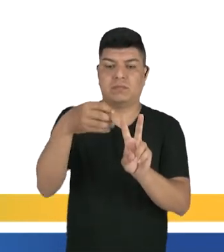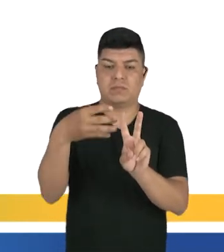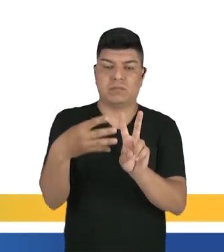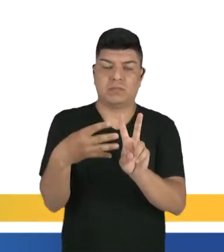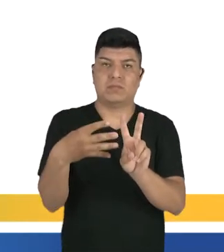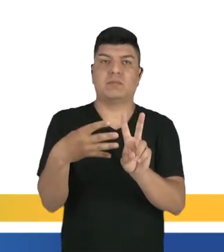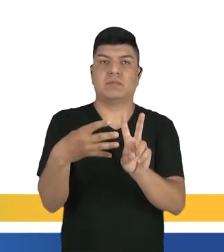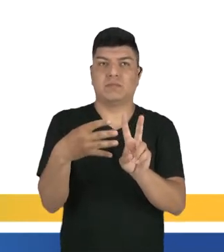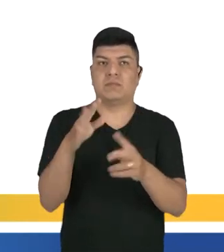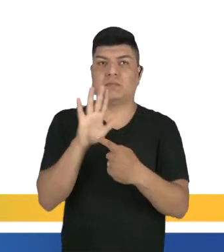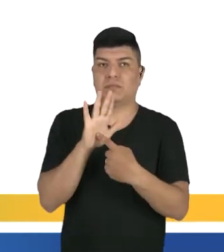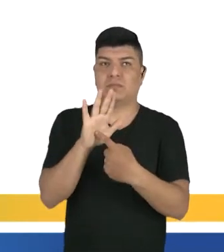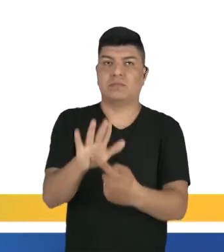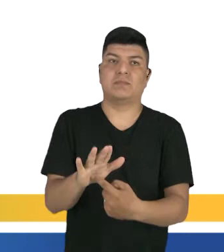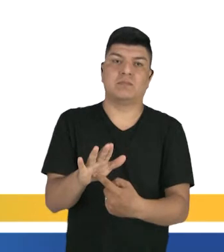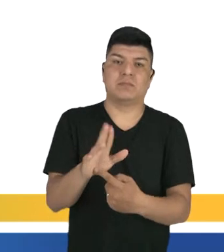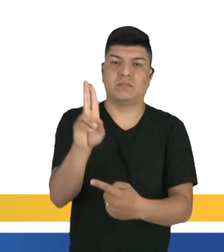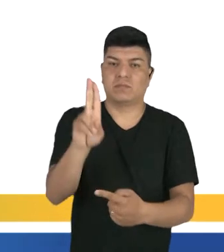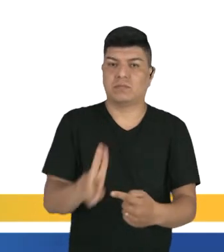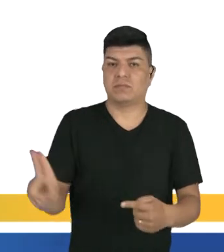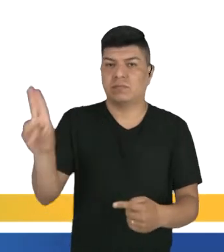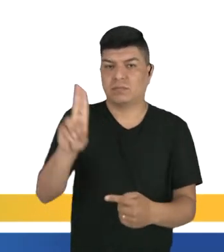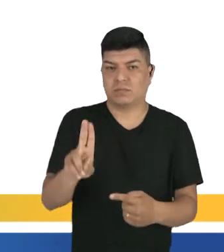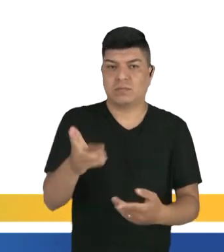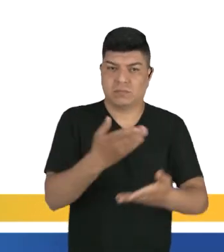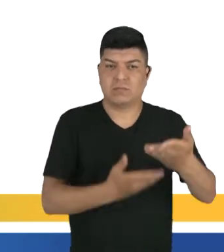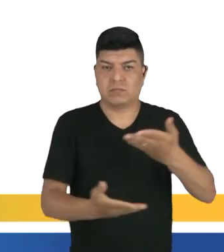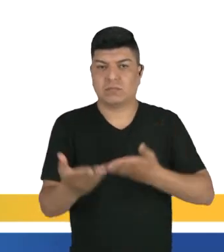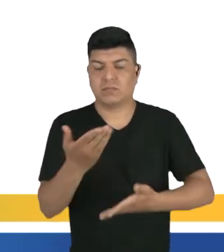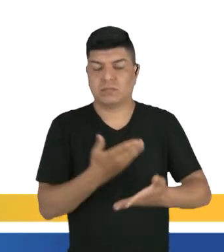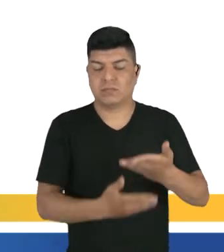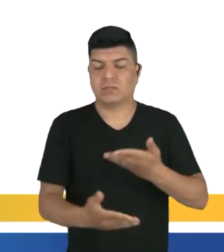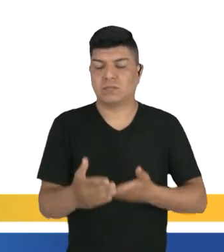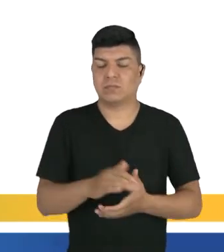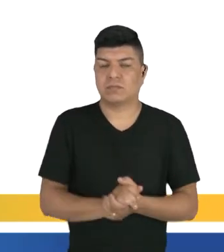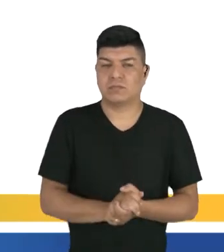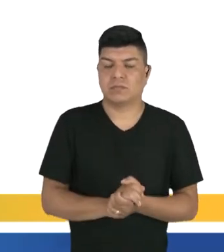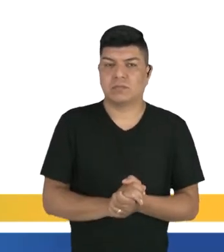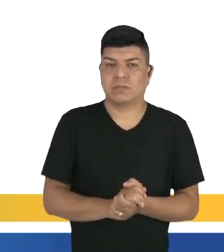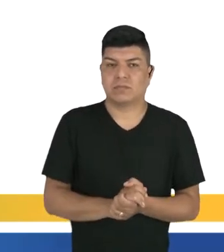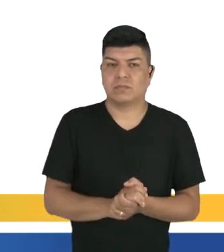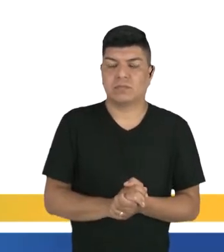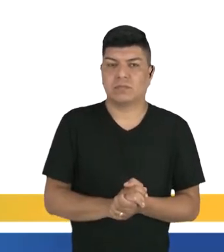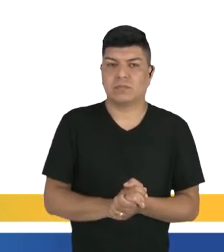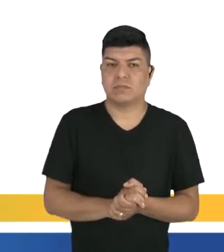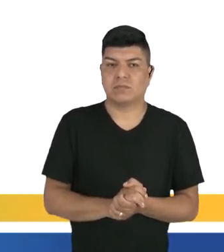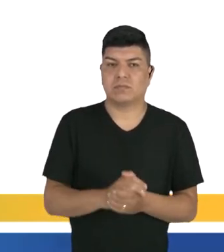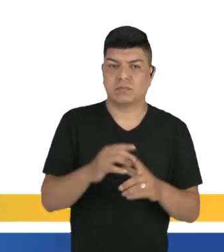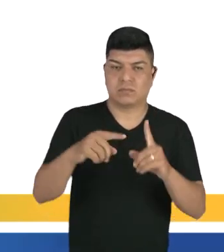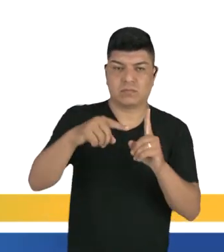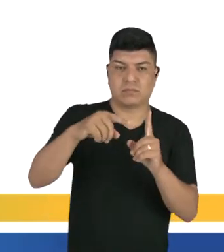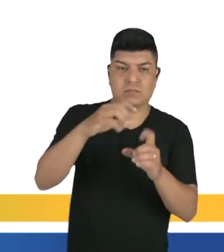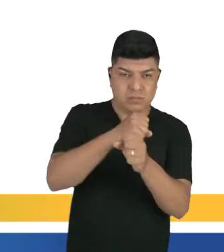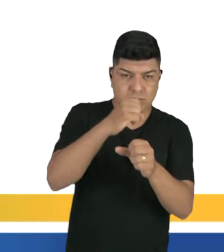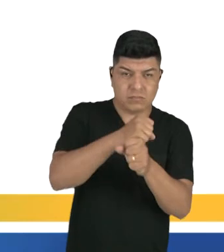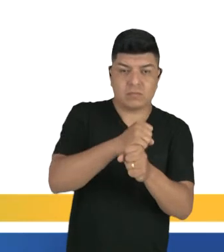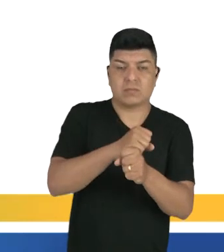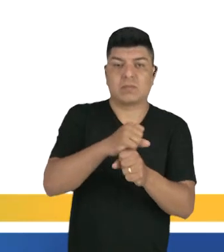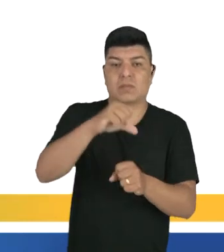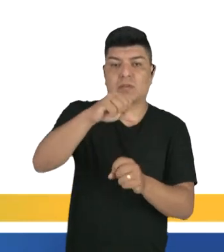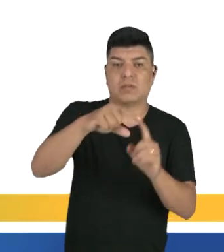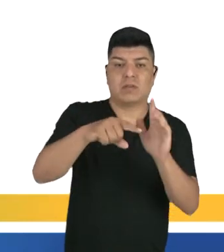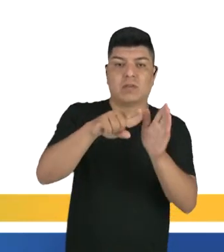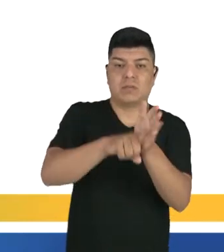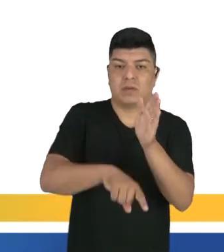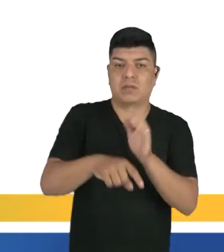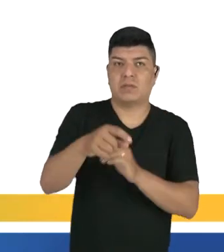4 em evidência, né, usando a propriedade da distributiva em relação à adição no caso, e aí 9